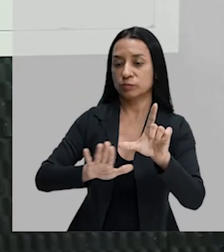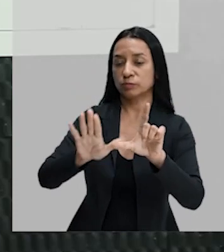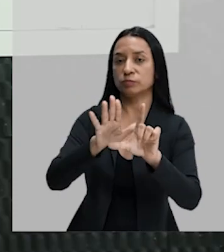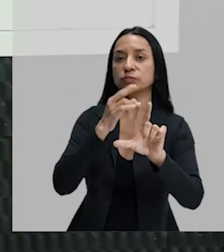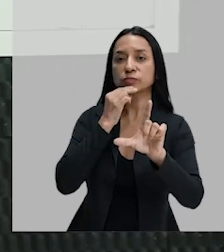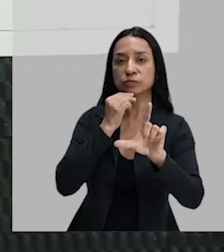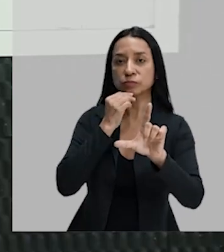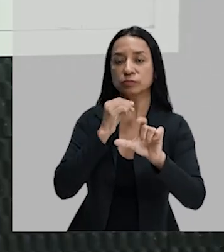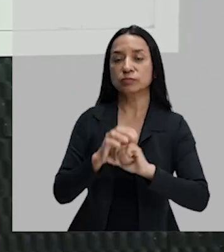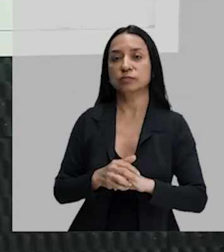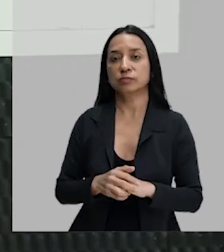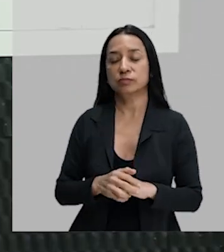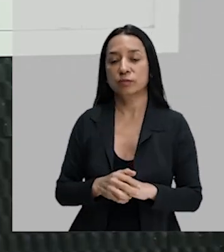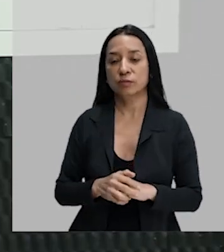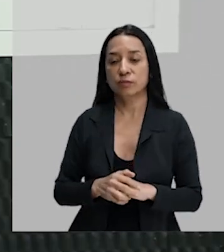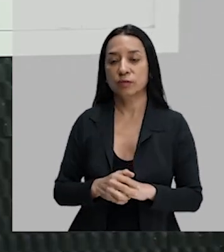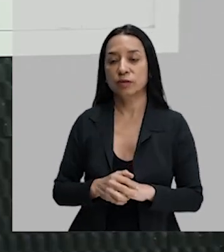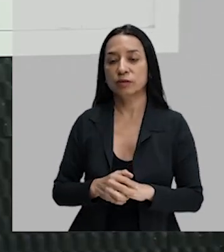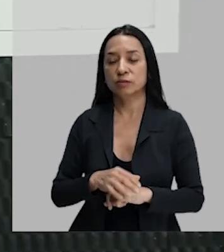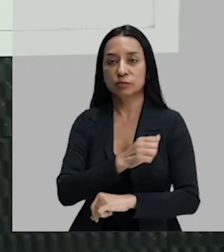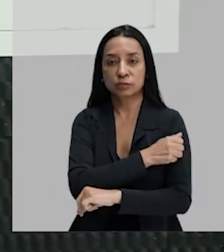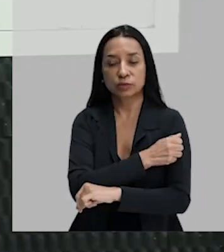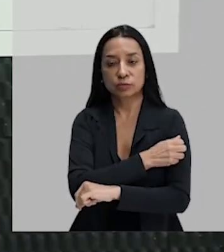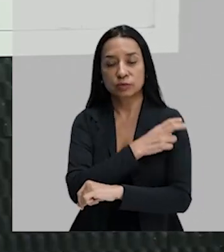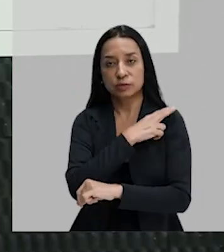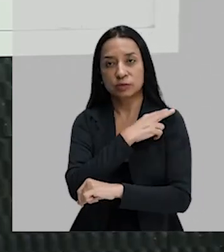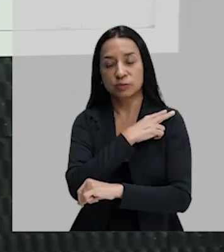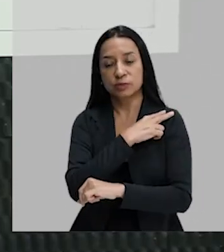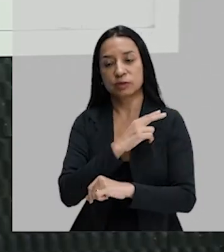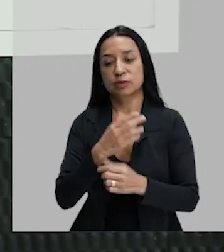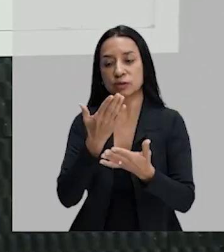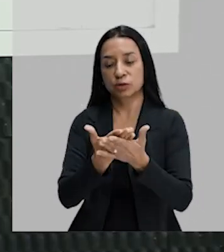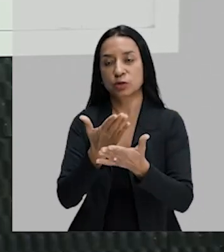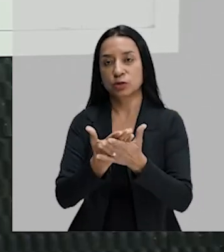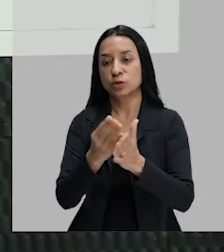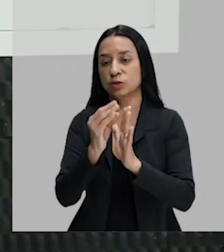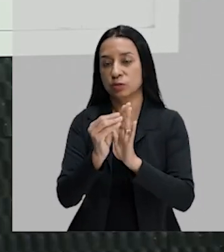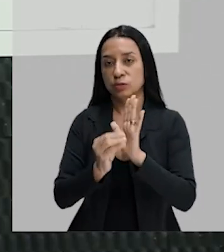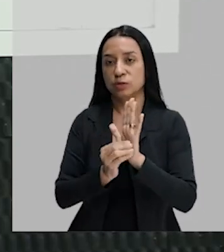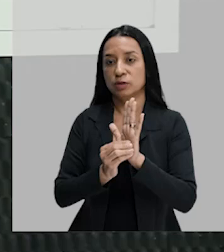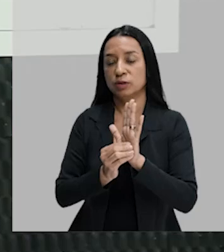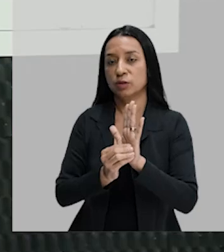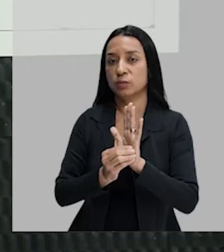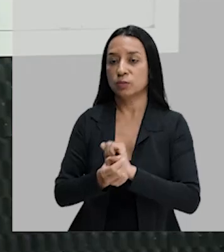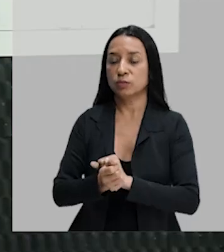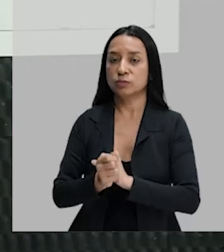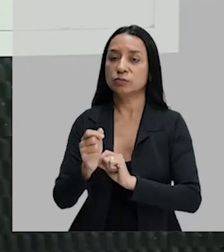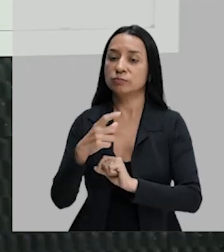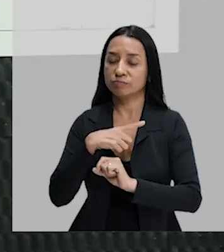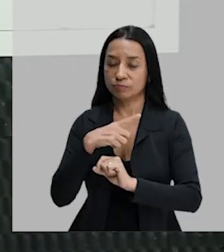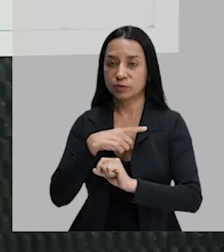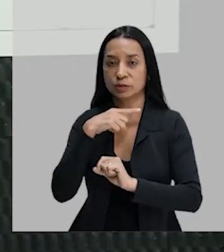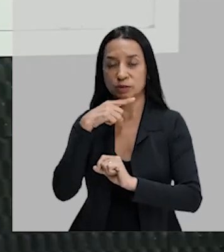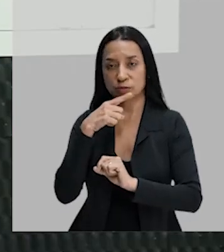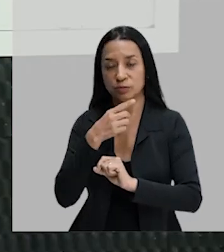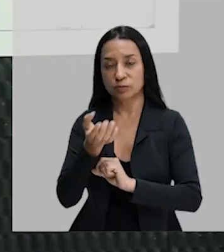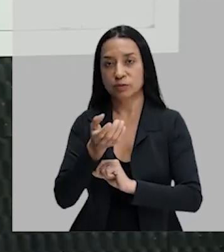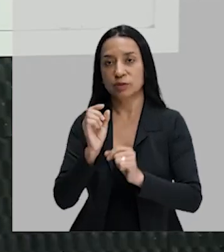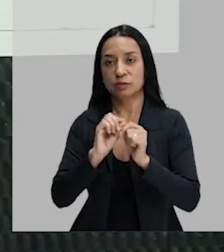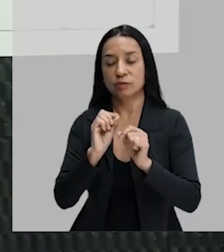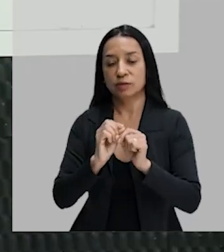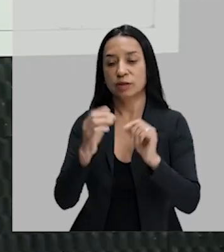Gonçalves Dias o aluno da segunda série que tá estudando esse conteúdo no primeiro período que tá com dúvida que quer fazer a prova